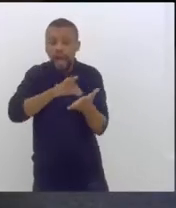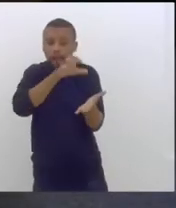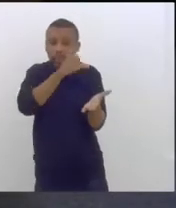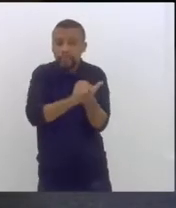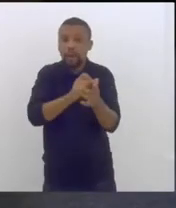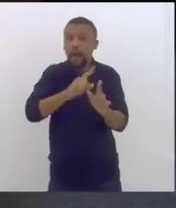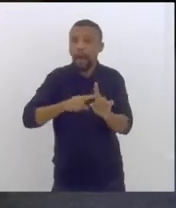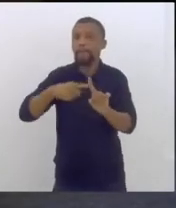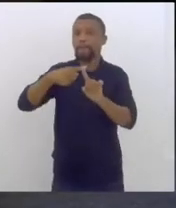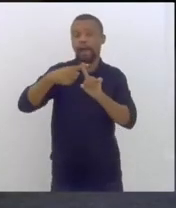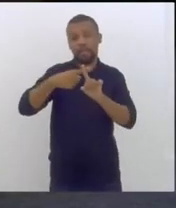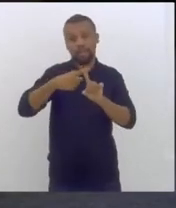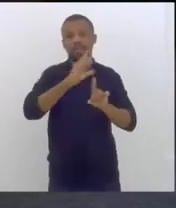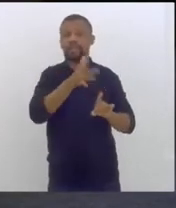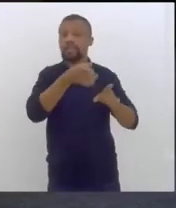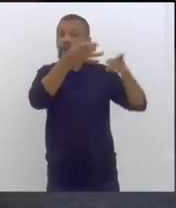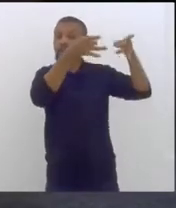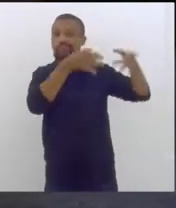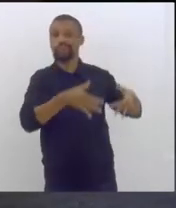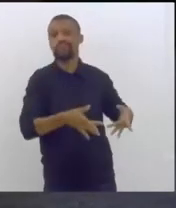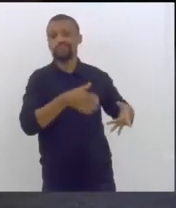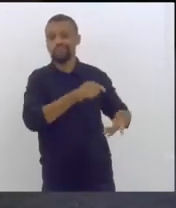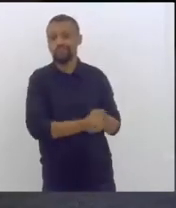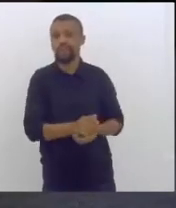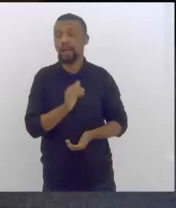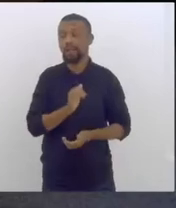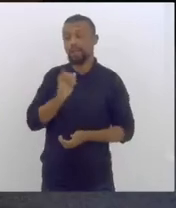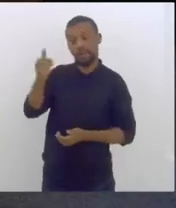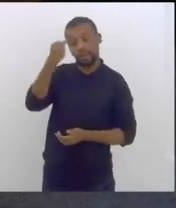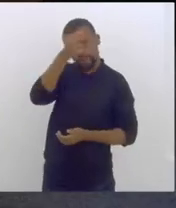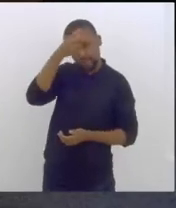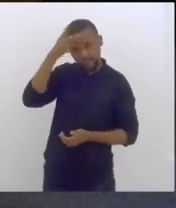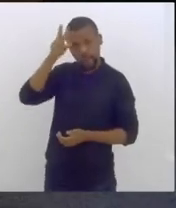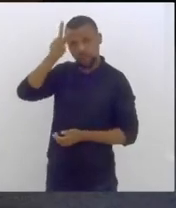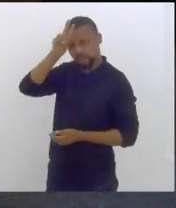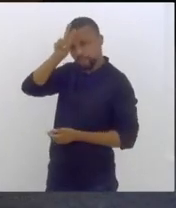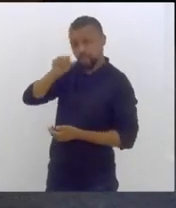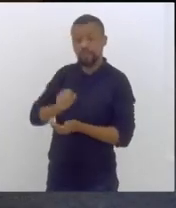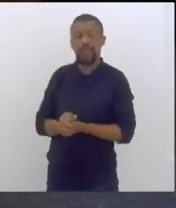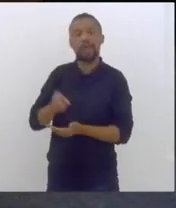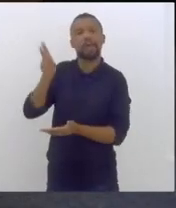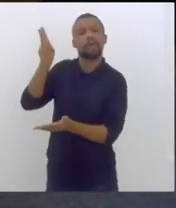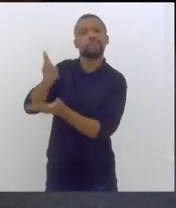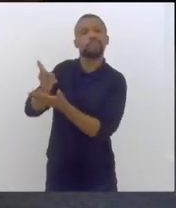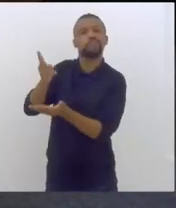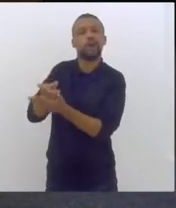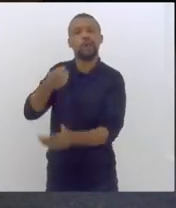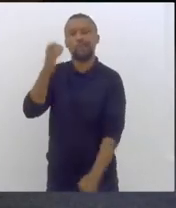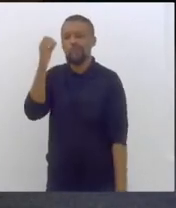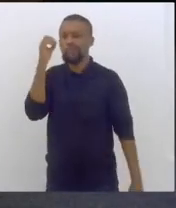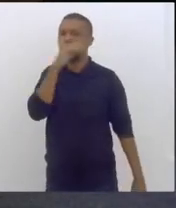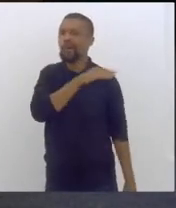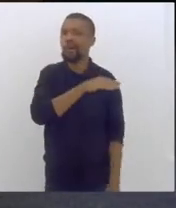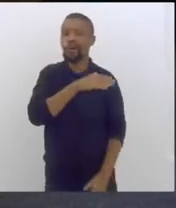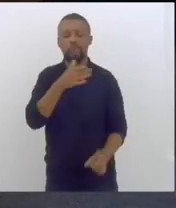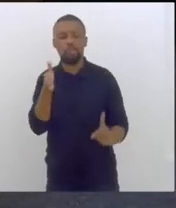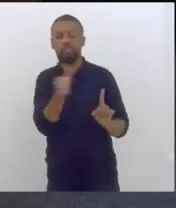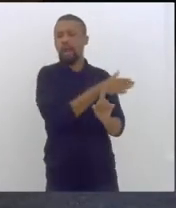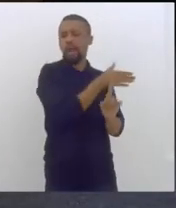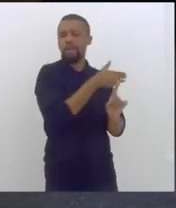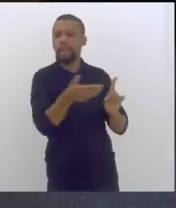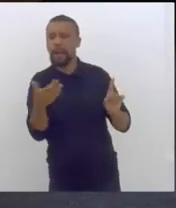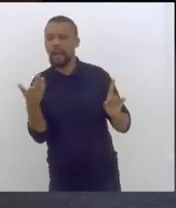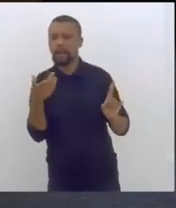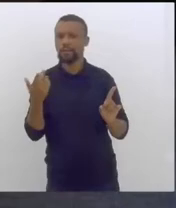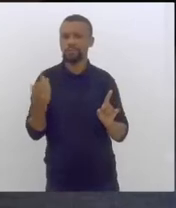serviço porque já tinham aberto mão dessa matrícula comunicada à prefeitura de Mesquita e ainda assim foram foram nocauteados é de